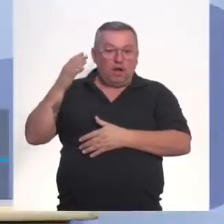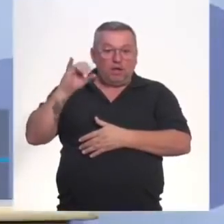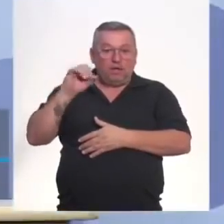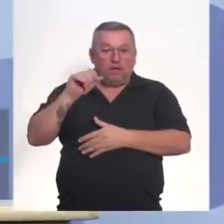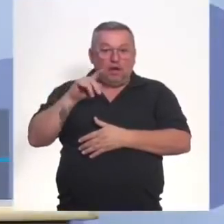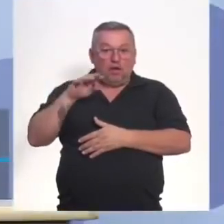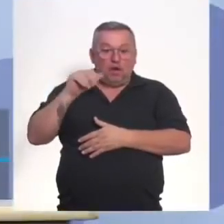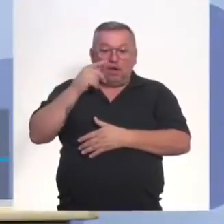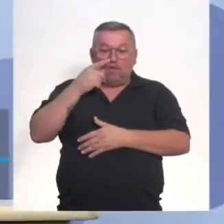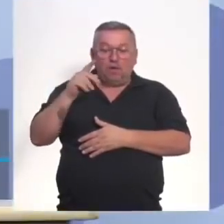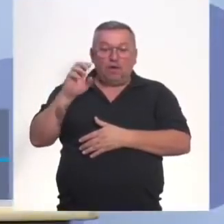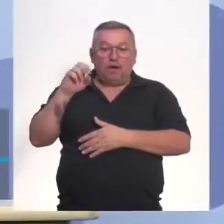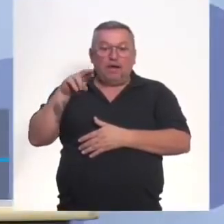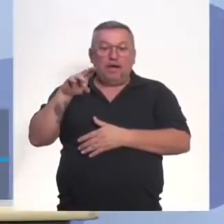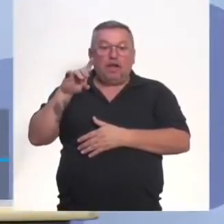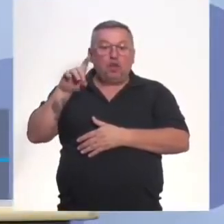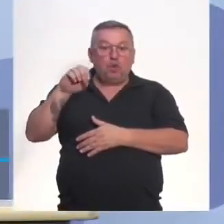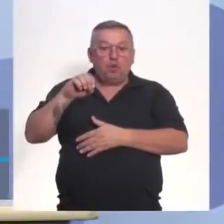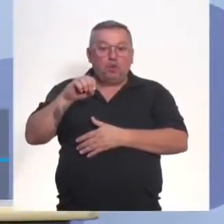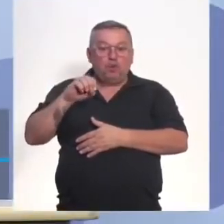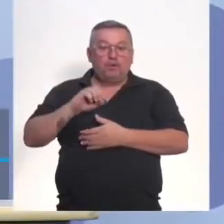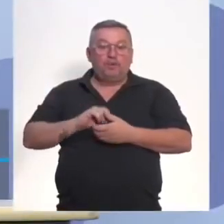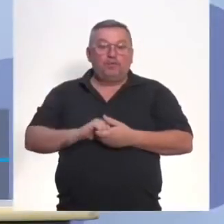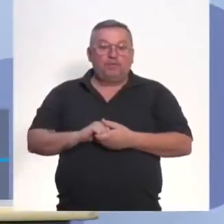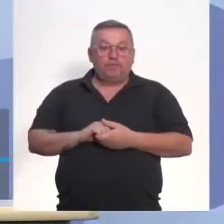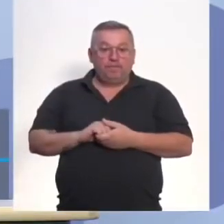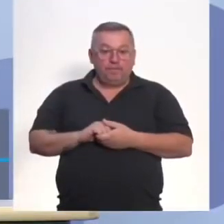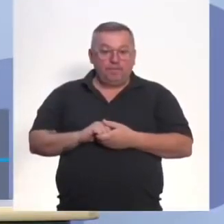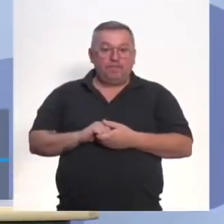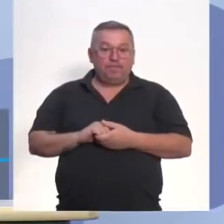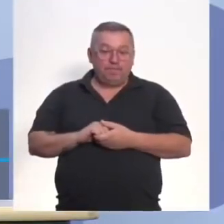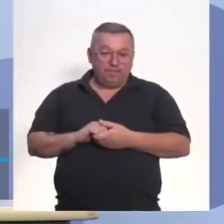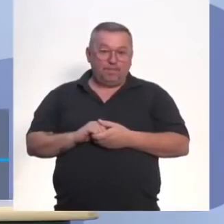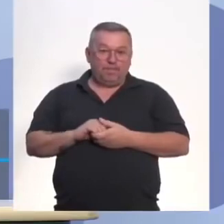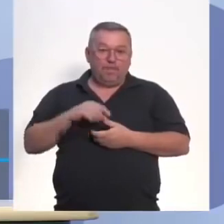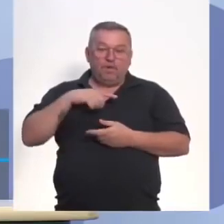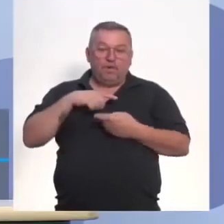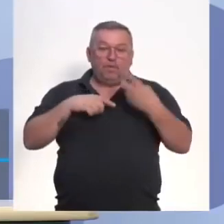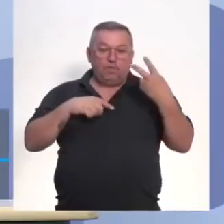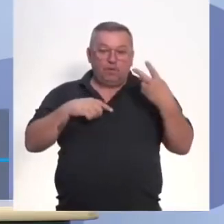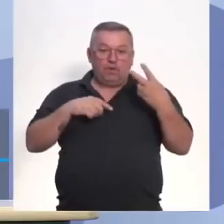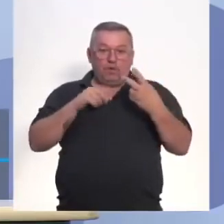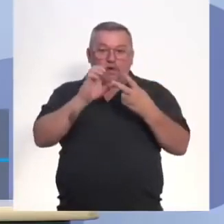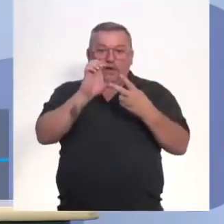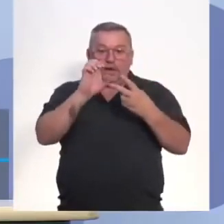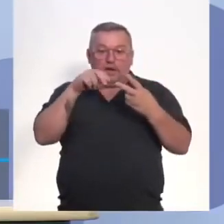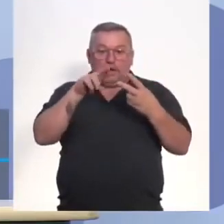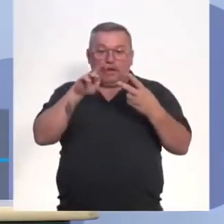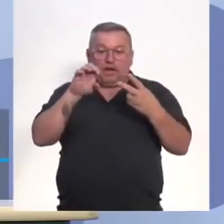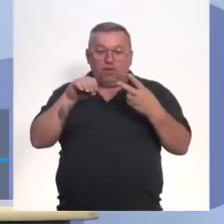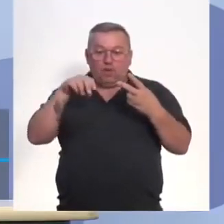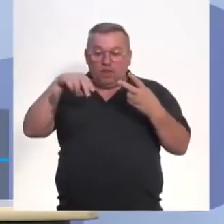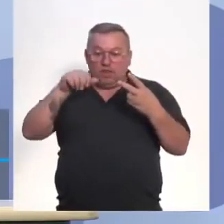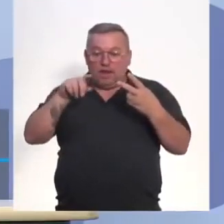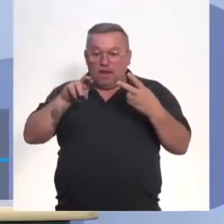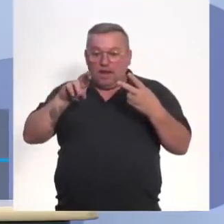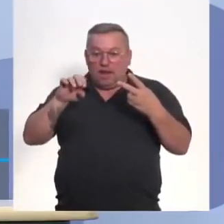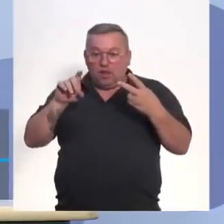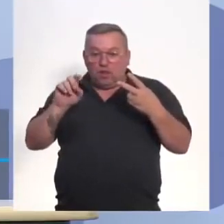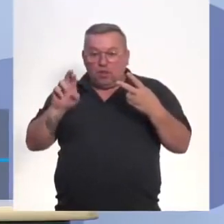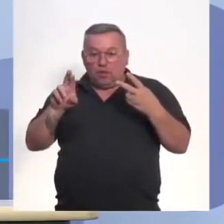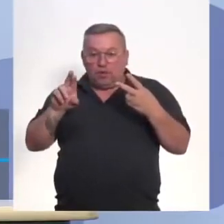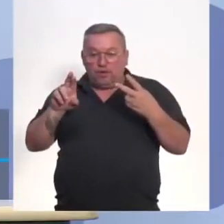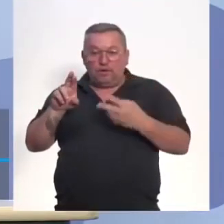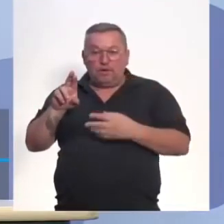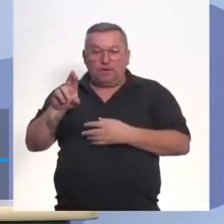falou, enredo. Jéssica, narrador. Enredo, é o foco narrador. narrativo. Já temos dois. Tem narrador e tem enredo. O que mais que tem? O que mais que